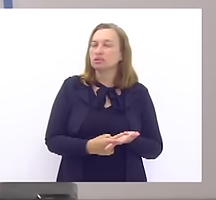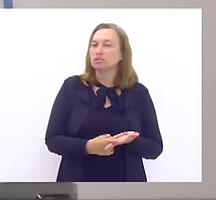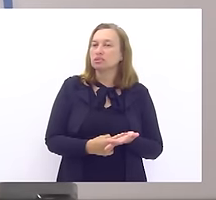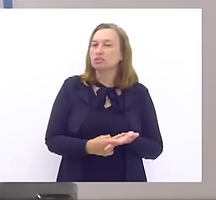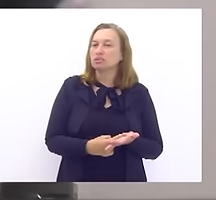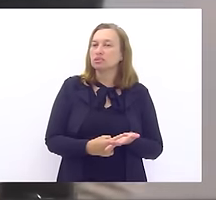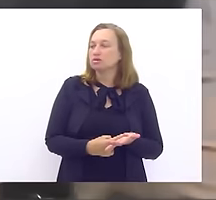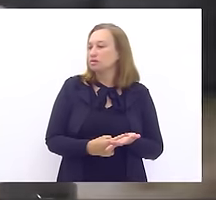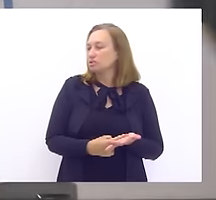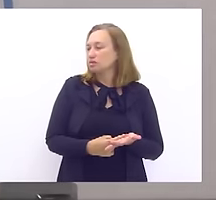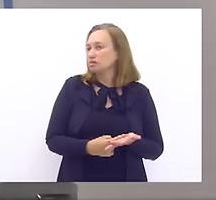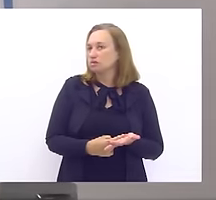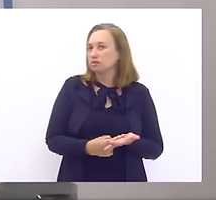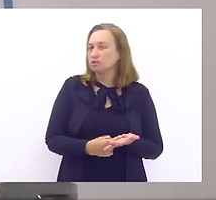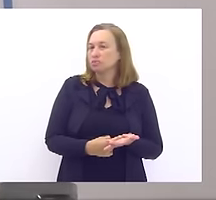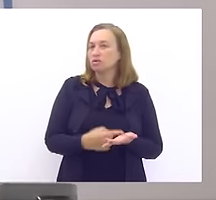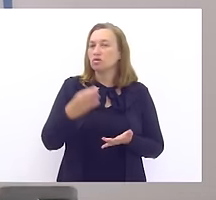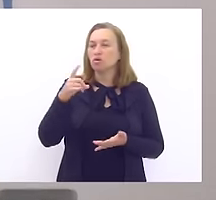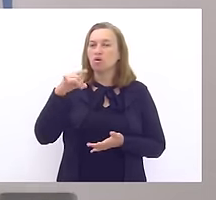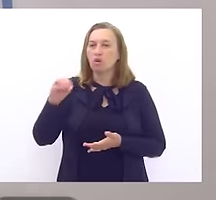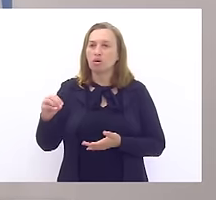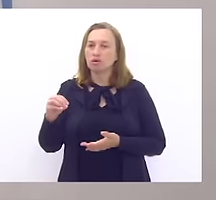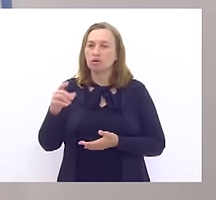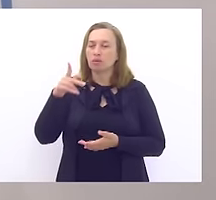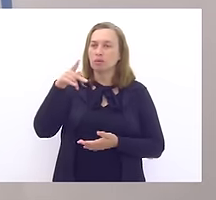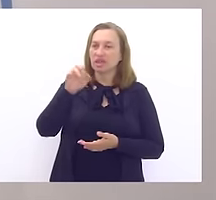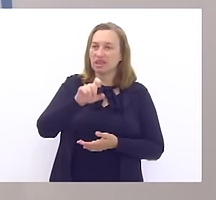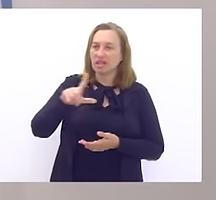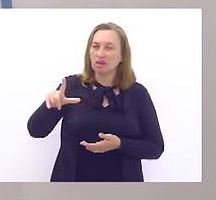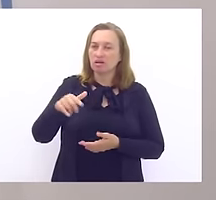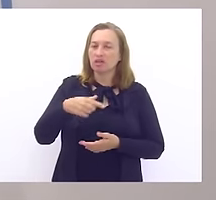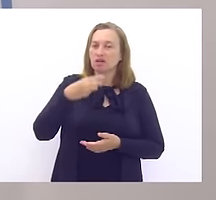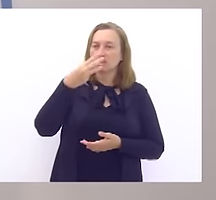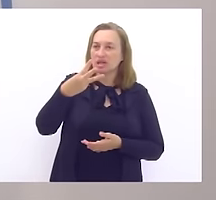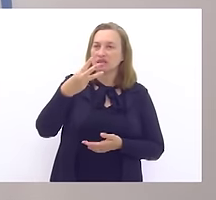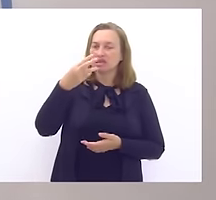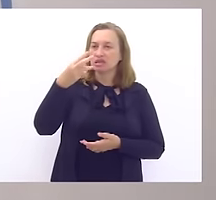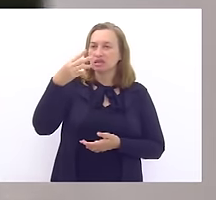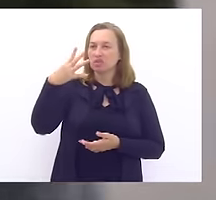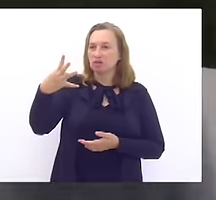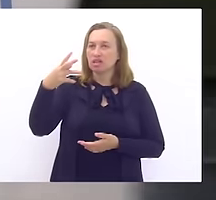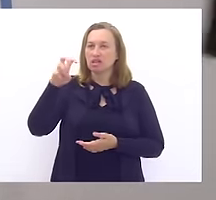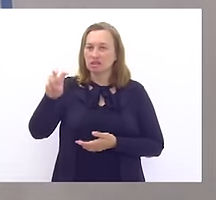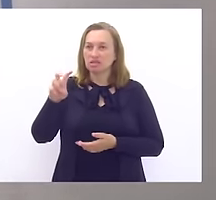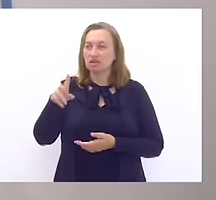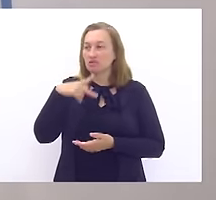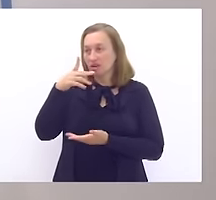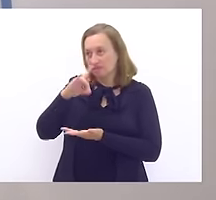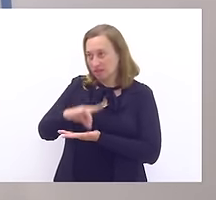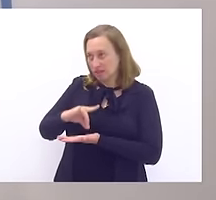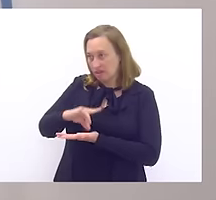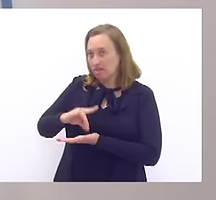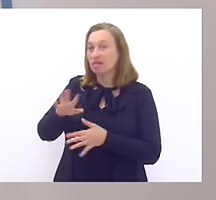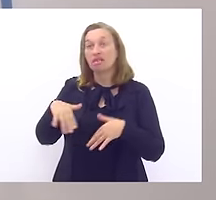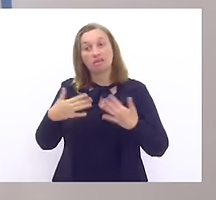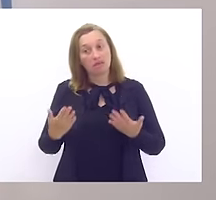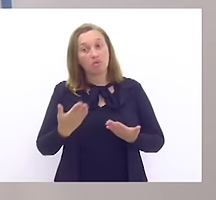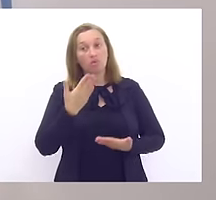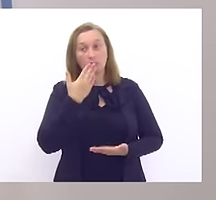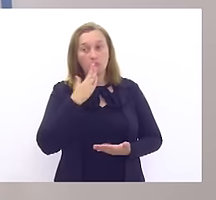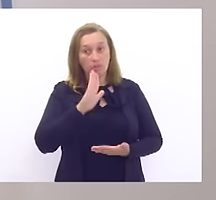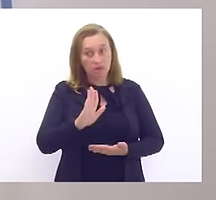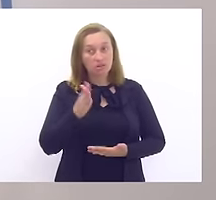do Código Penal tipo 345 excelências tem a obrigação de falar a verdade então queria que se